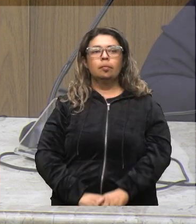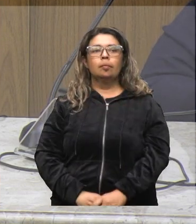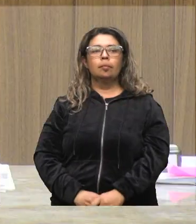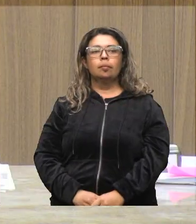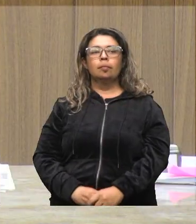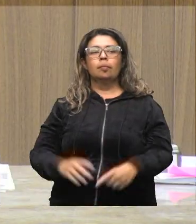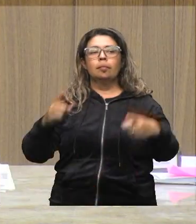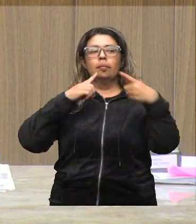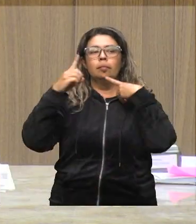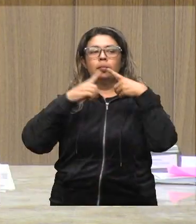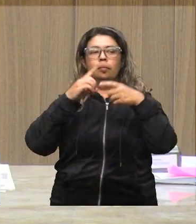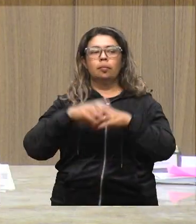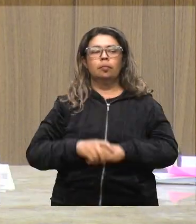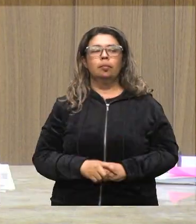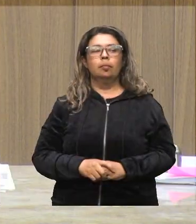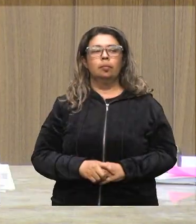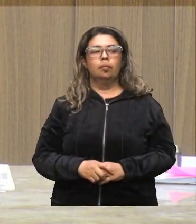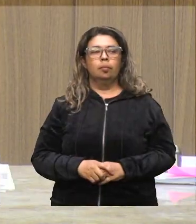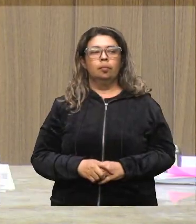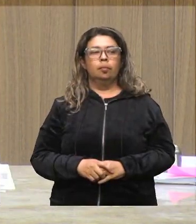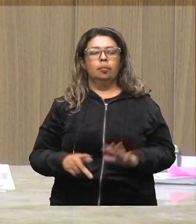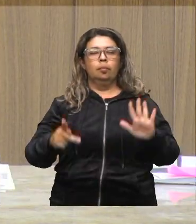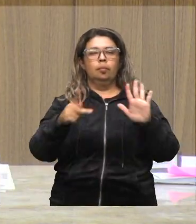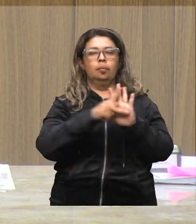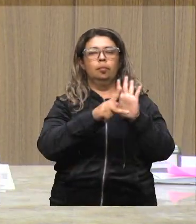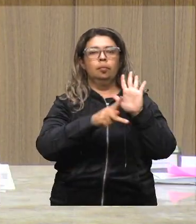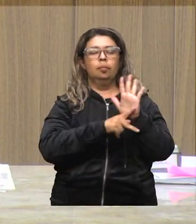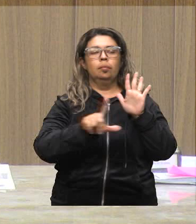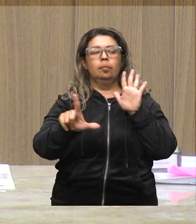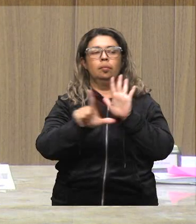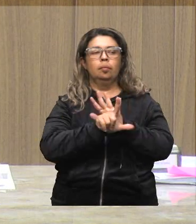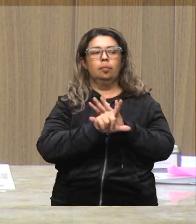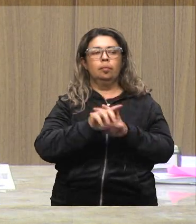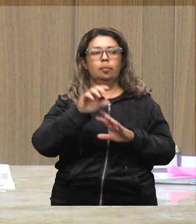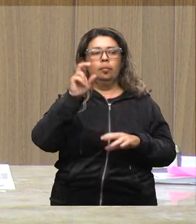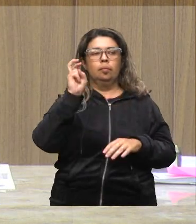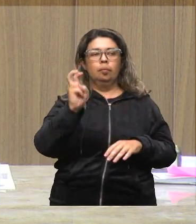Em discussão do projeto de lei número